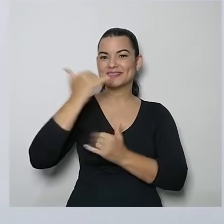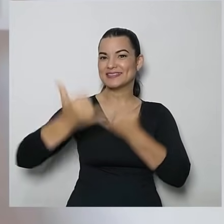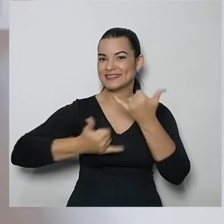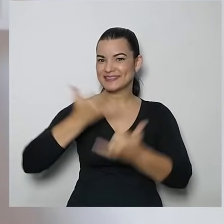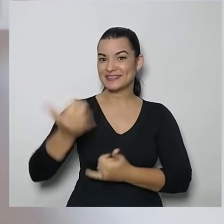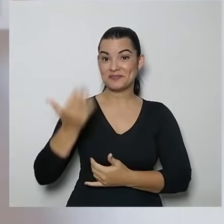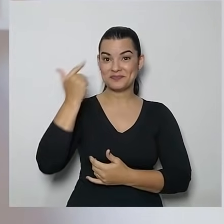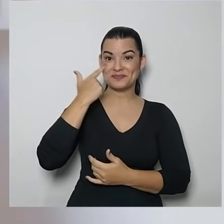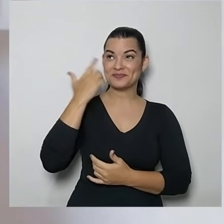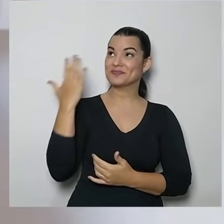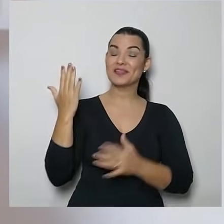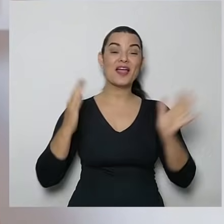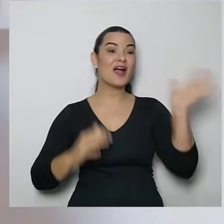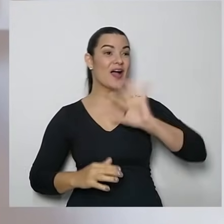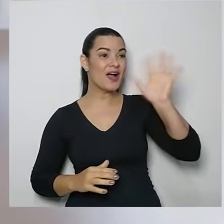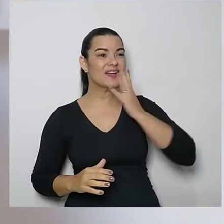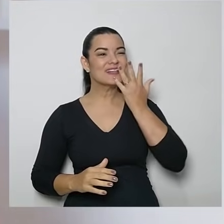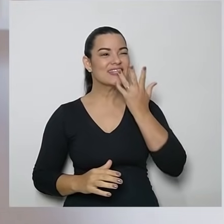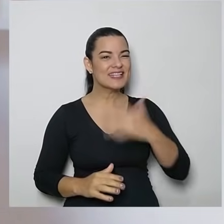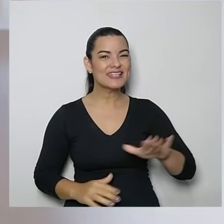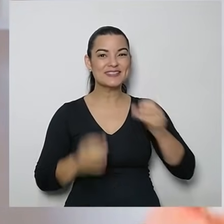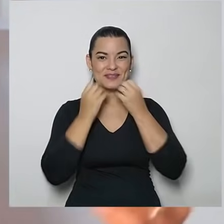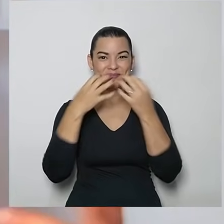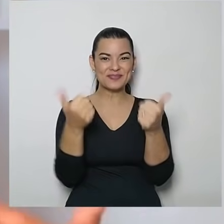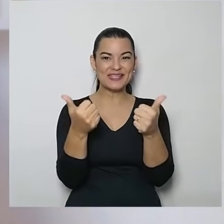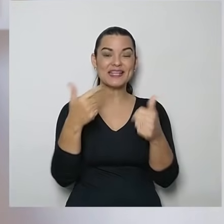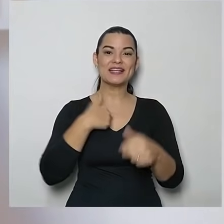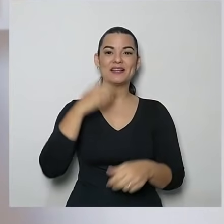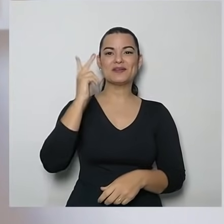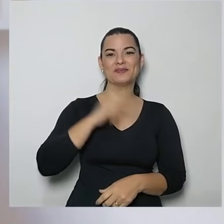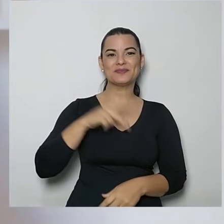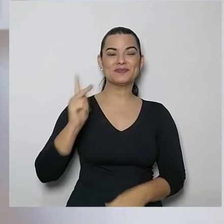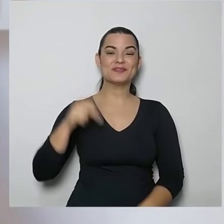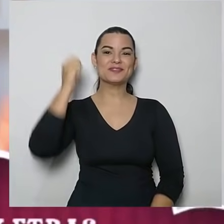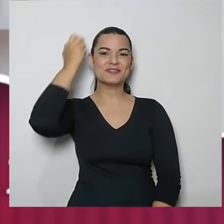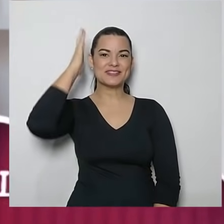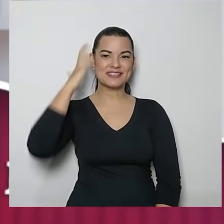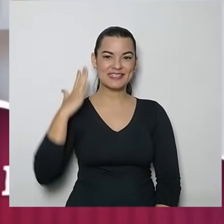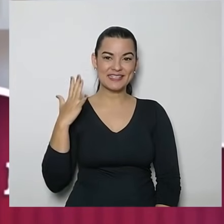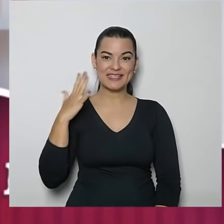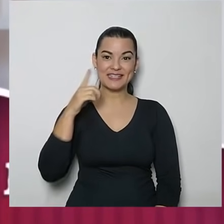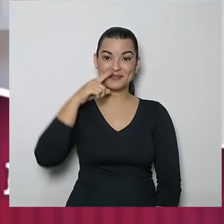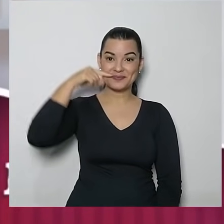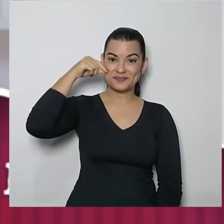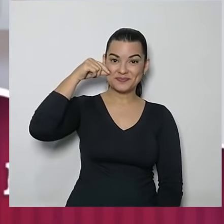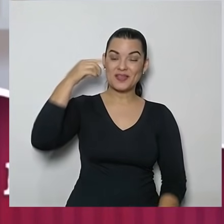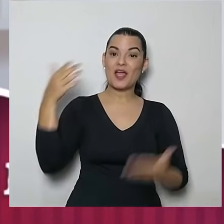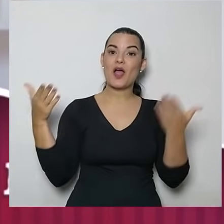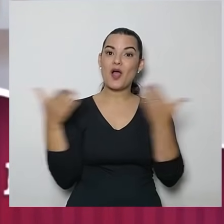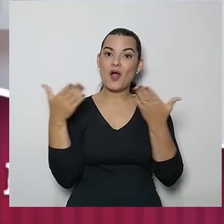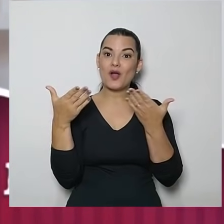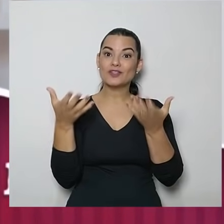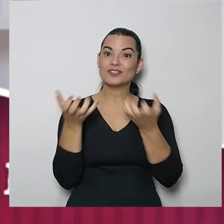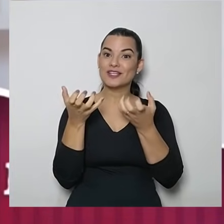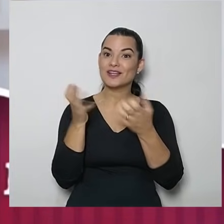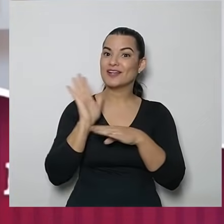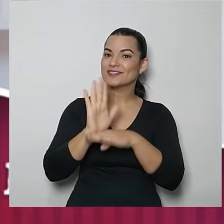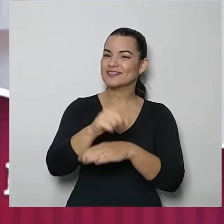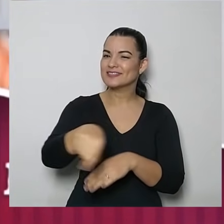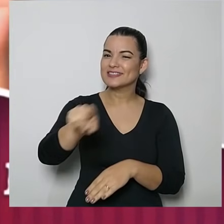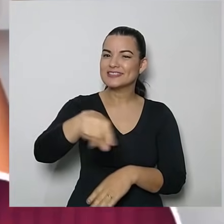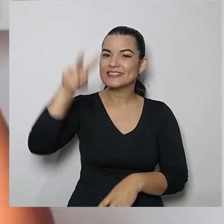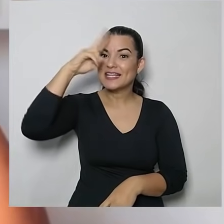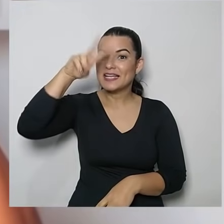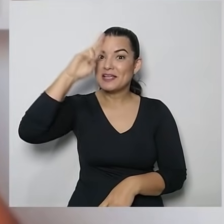conferir! Olá, crianças, tudo bem? Eu sou a professora Thalita e hoje eu quero lembrar você de um artista